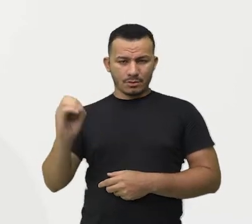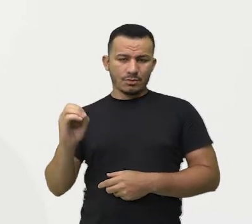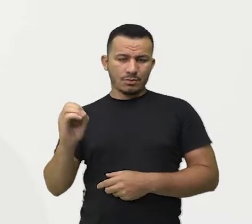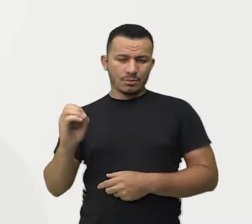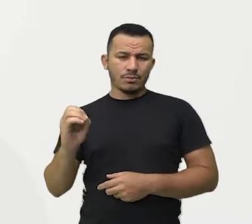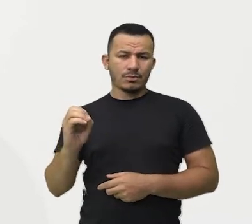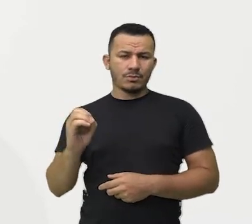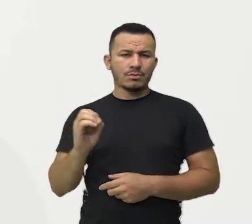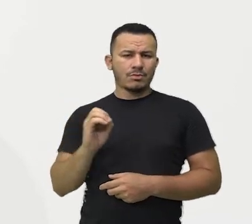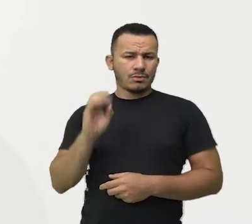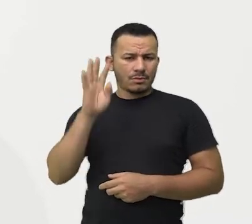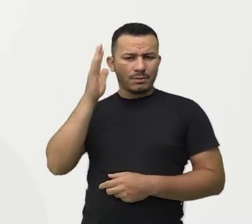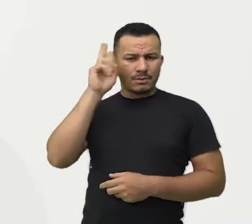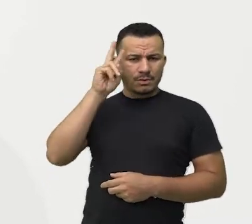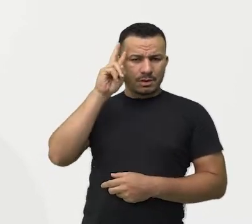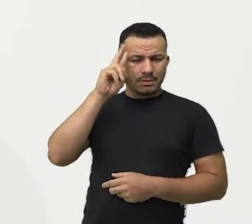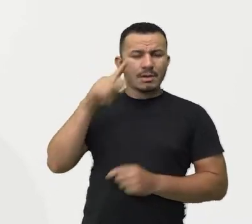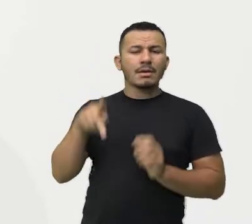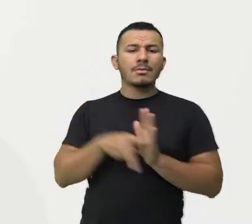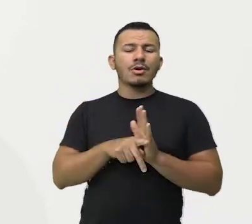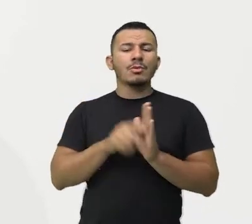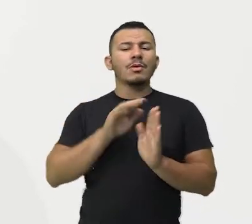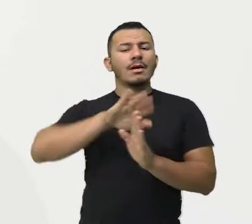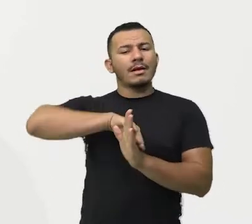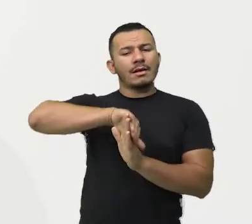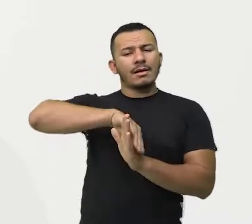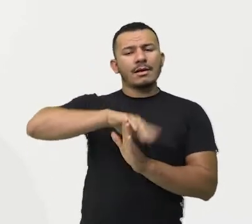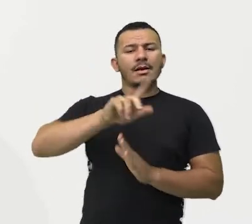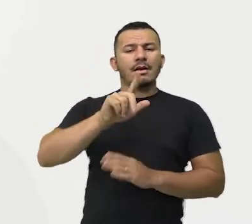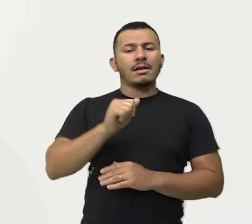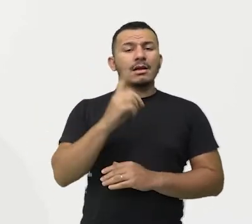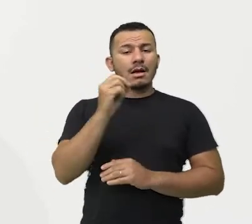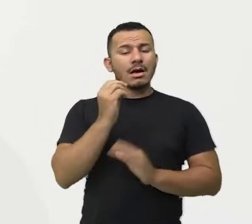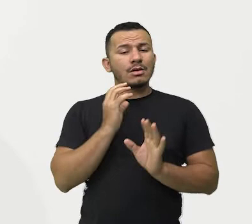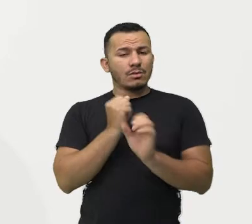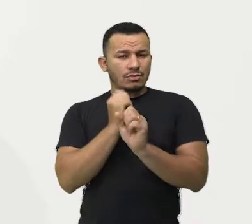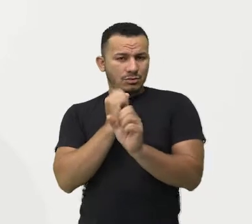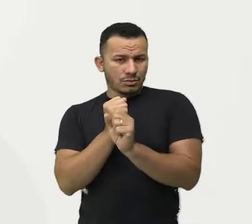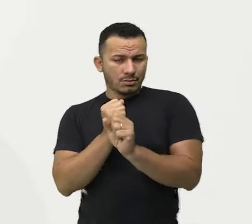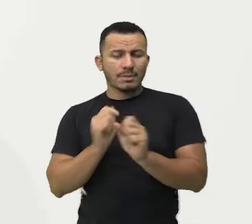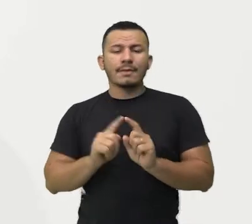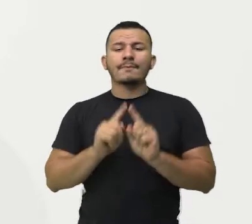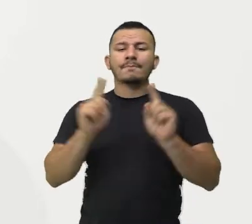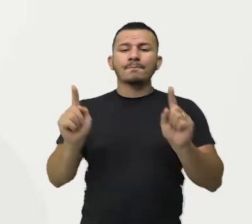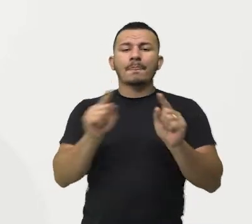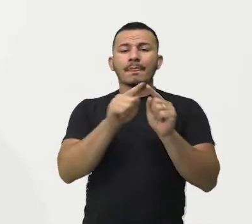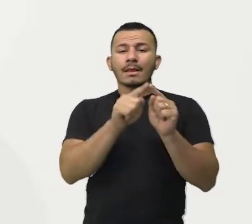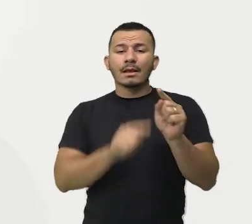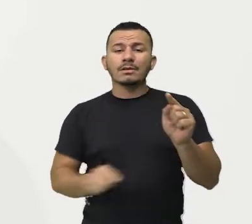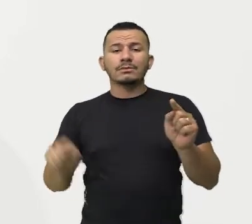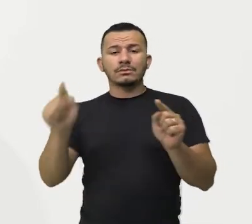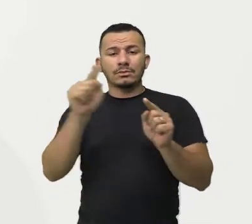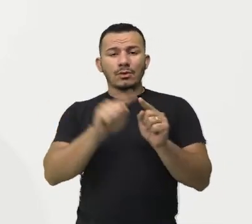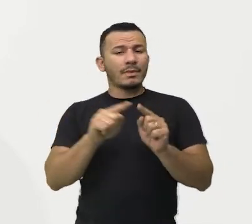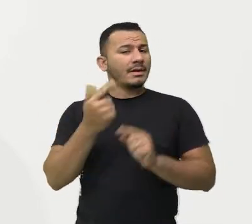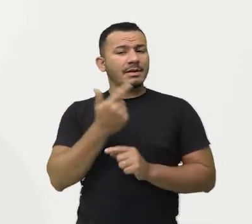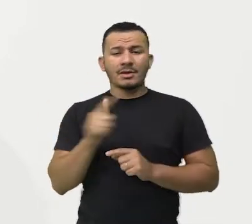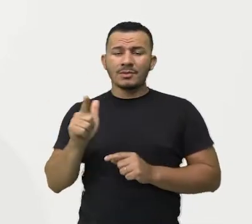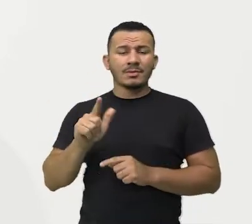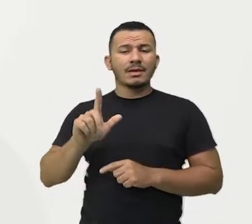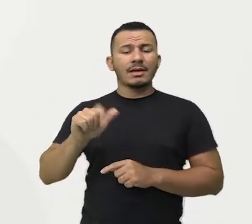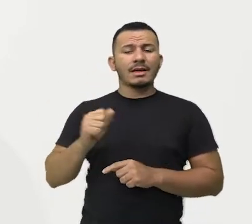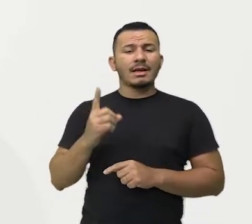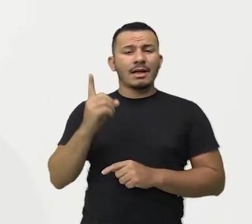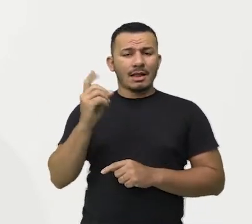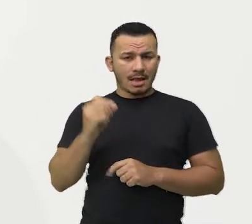conhecem. Perímetro é sempre a soma dos lados. Mas, como na circunferência não tem vários lados, pelo